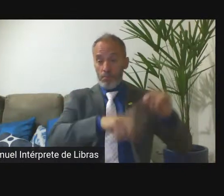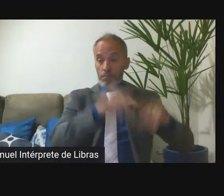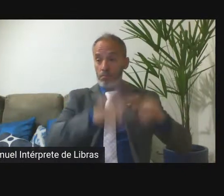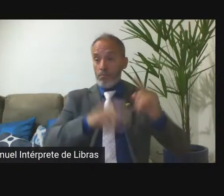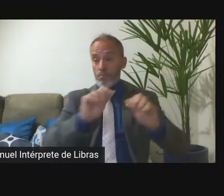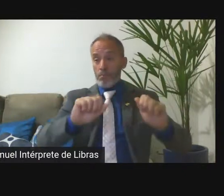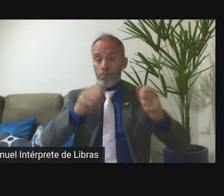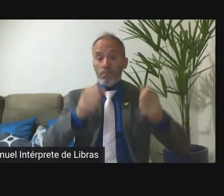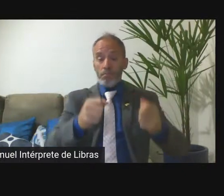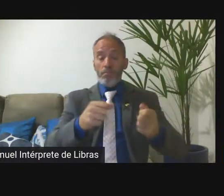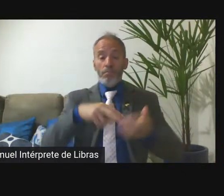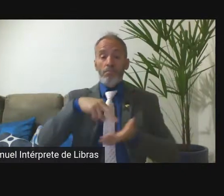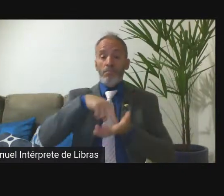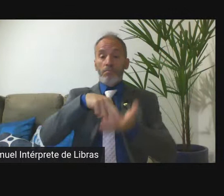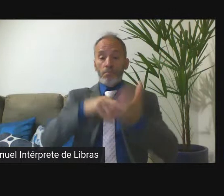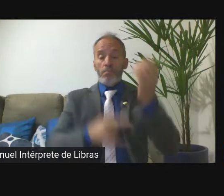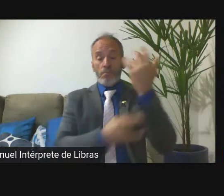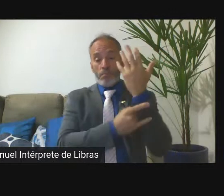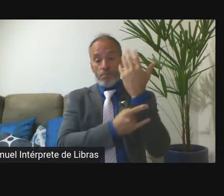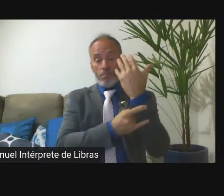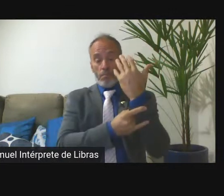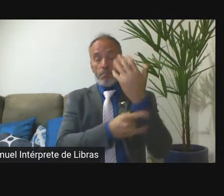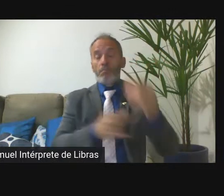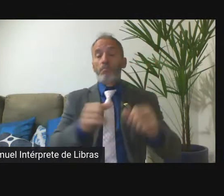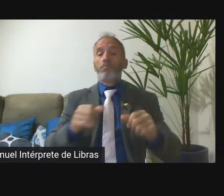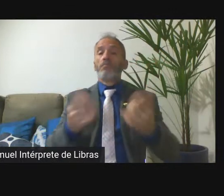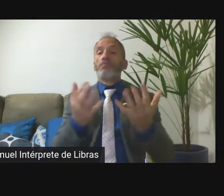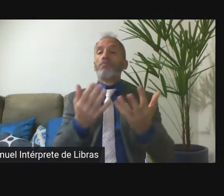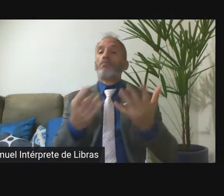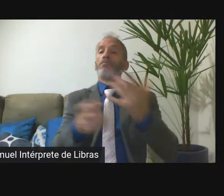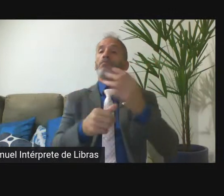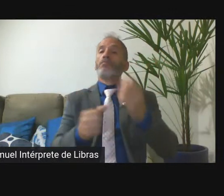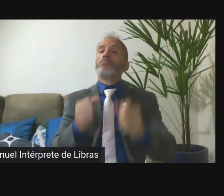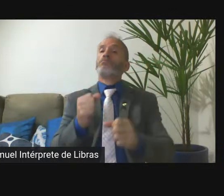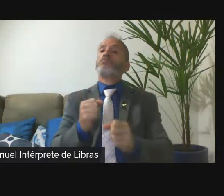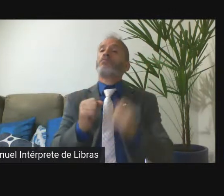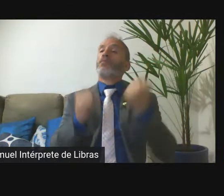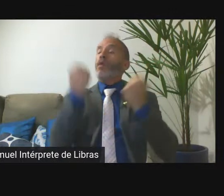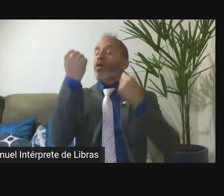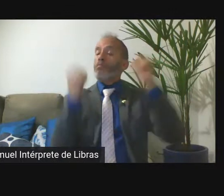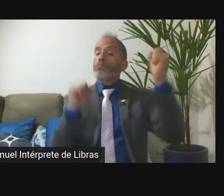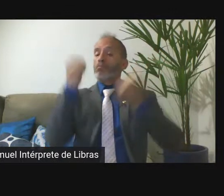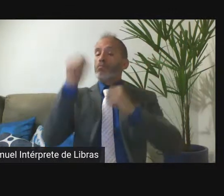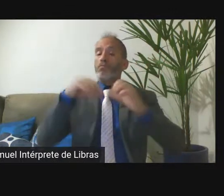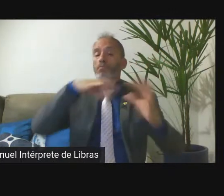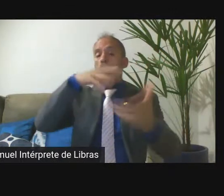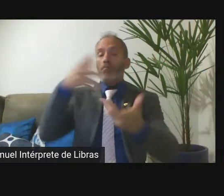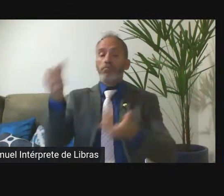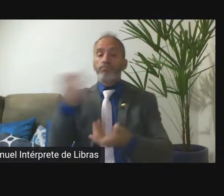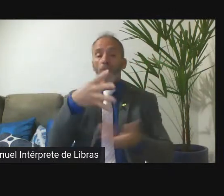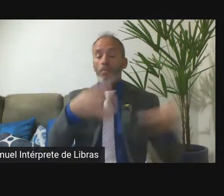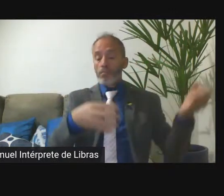garantir a sustentabilidade da agricultura e das indústrias. Enfim, um mundo de inovações.